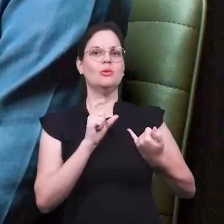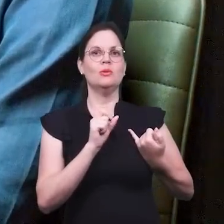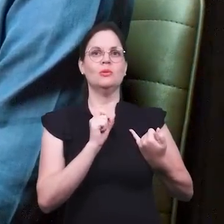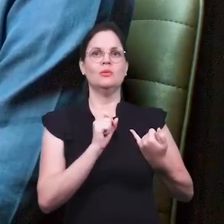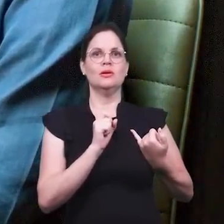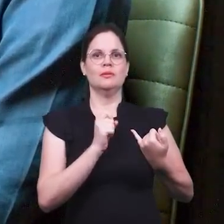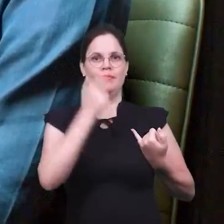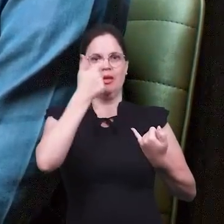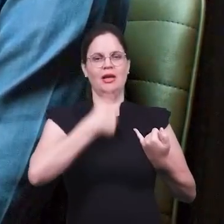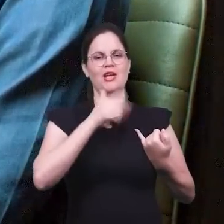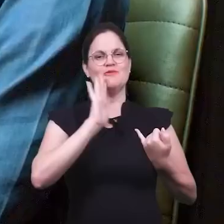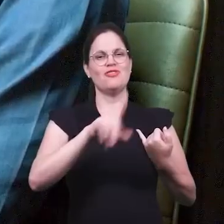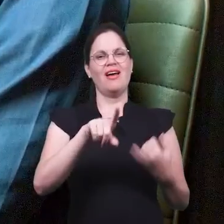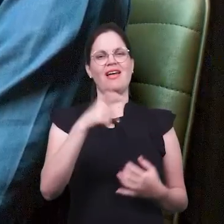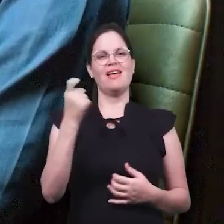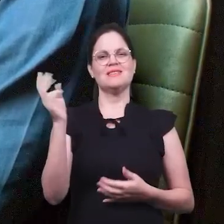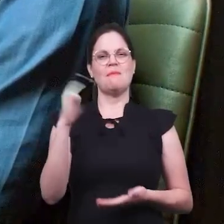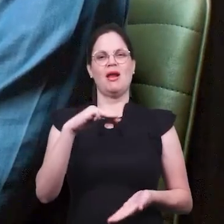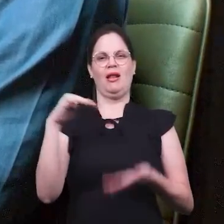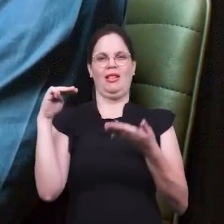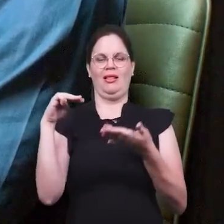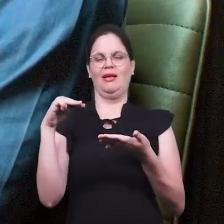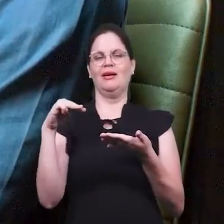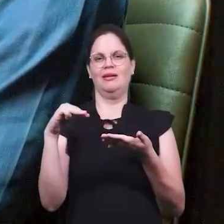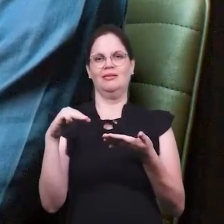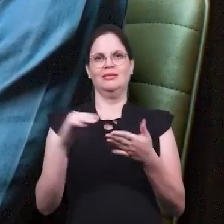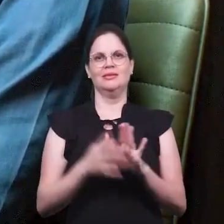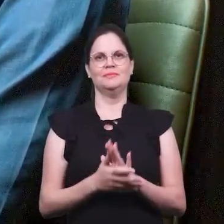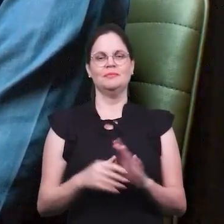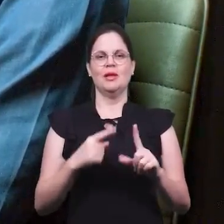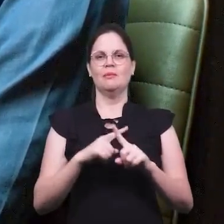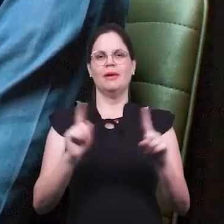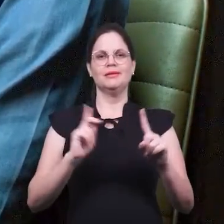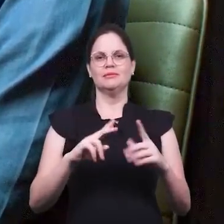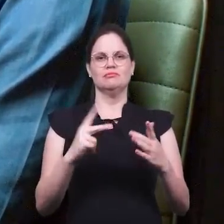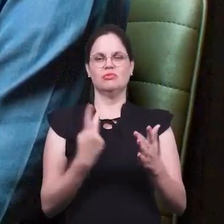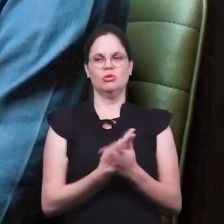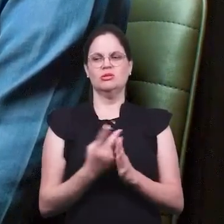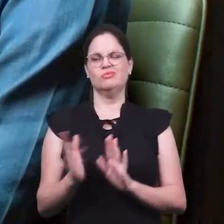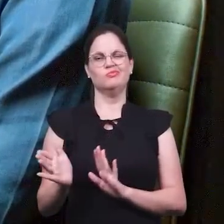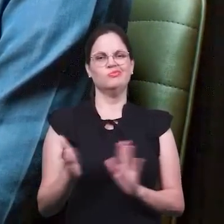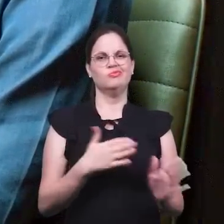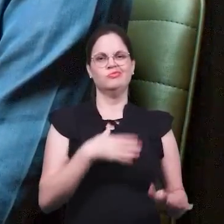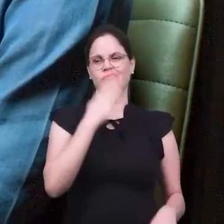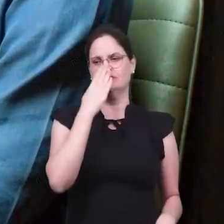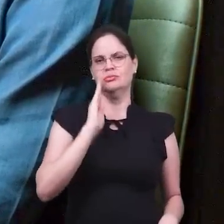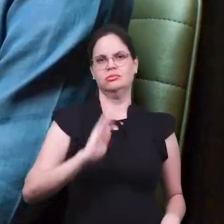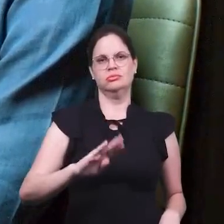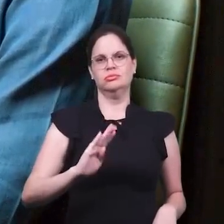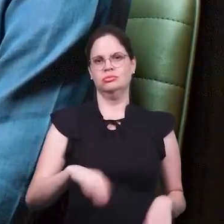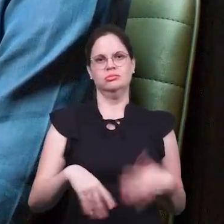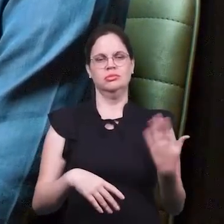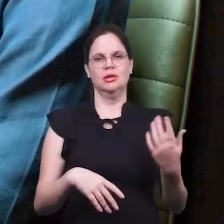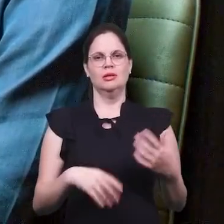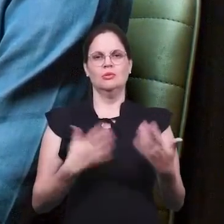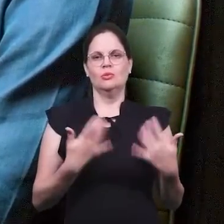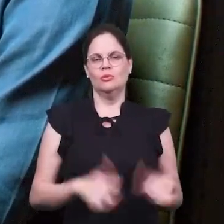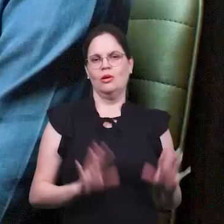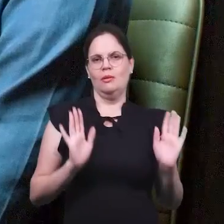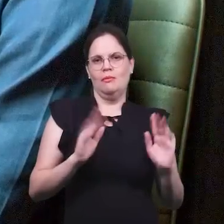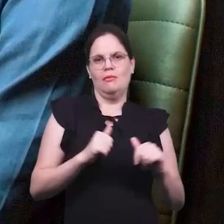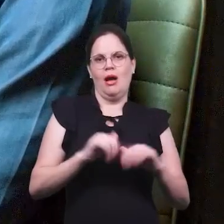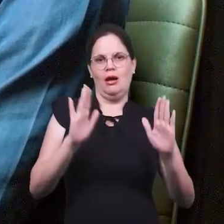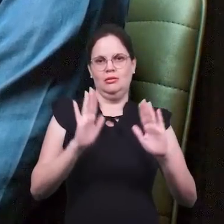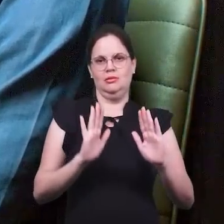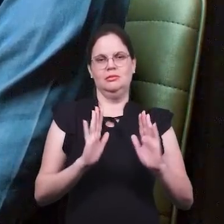sido da Maranata. Só que aconteceu alguma coisa e os pais deles não estavam mais levando ele.